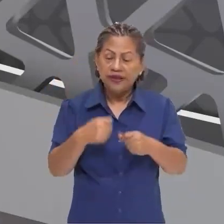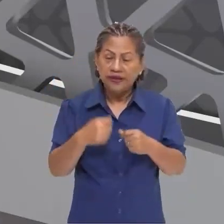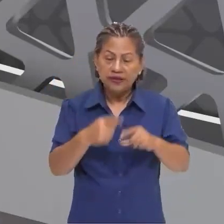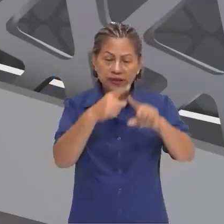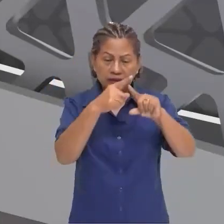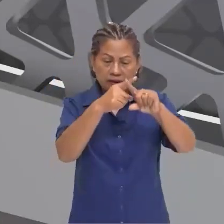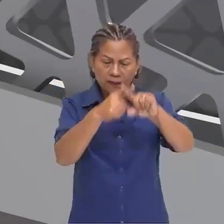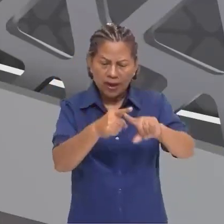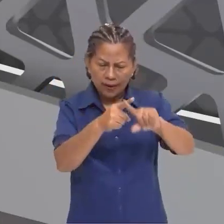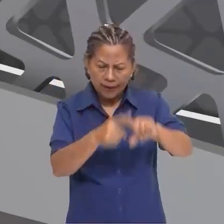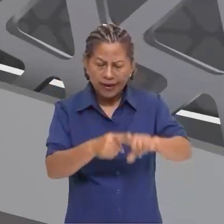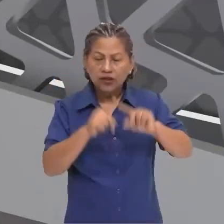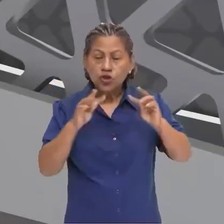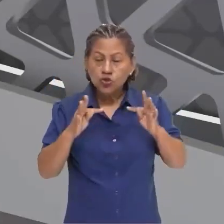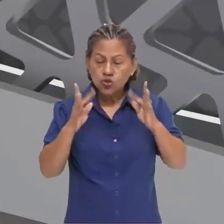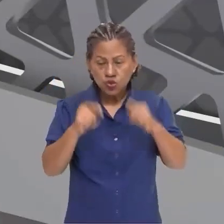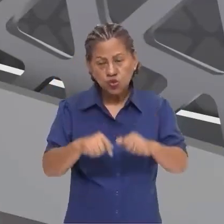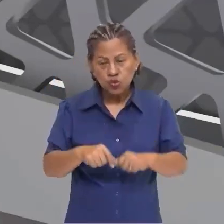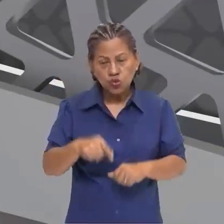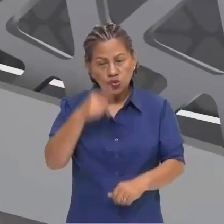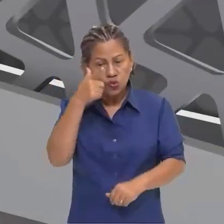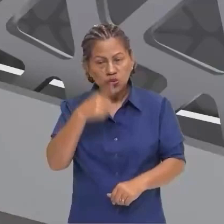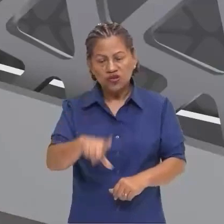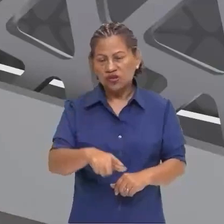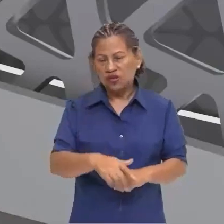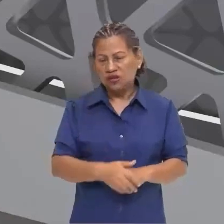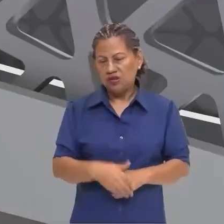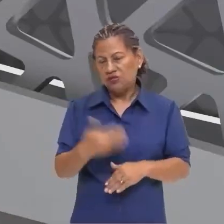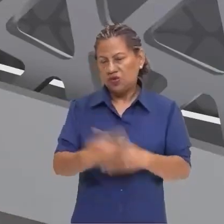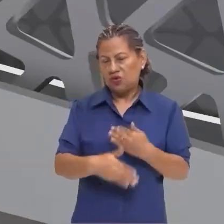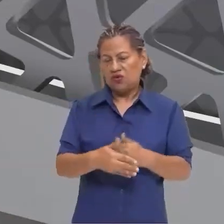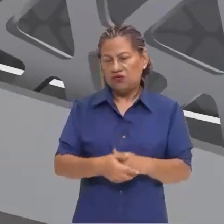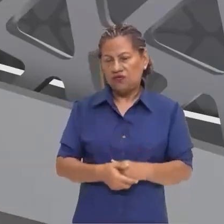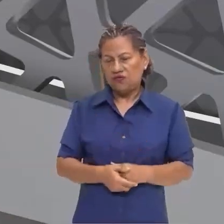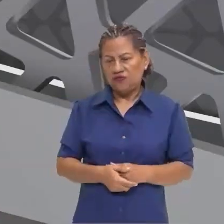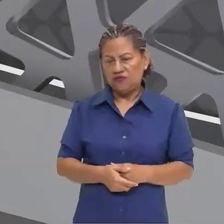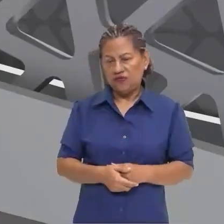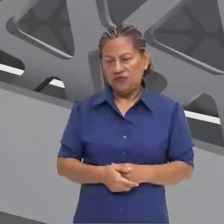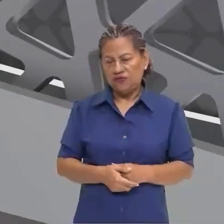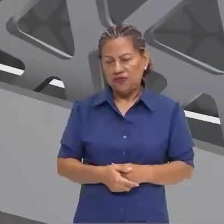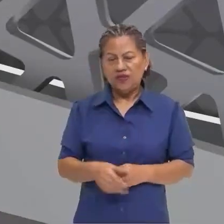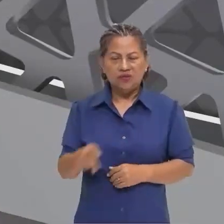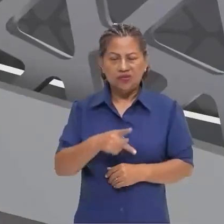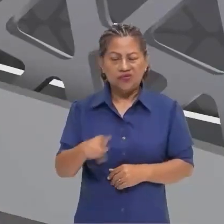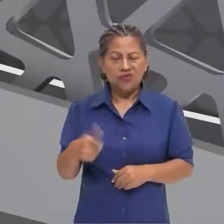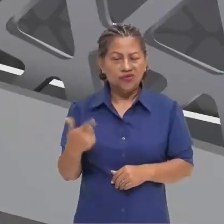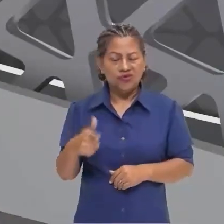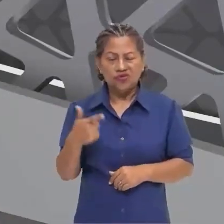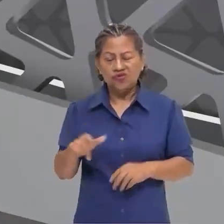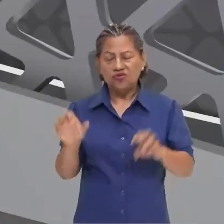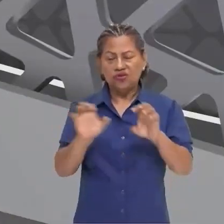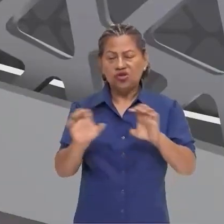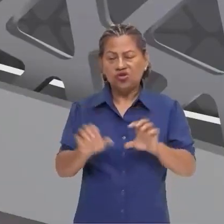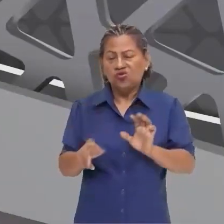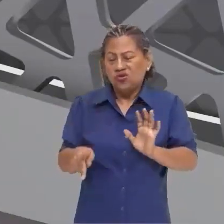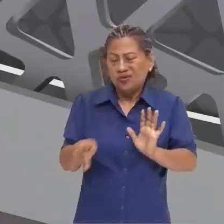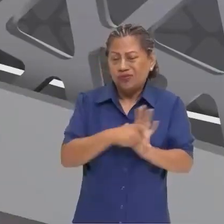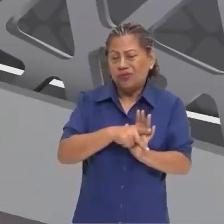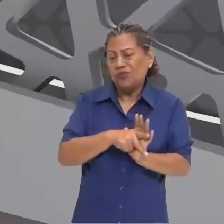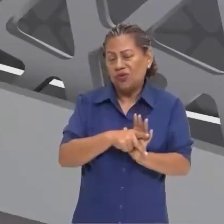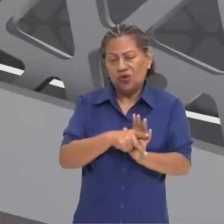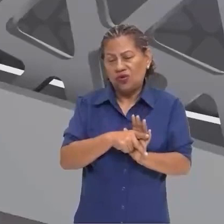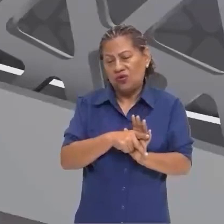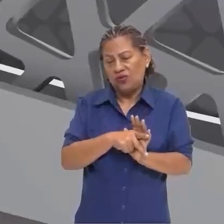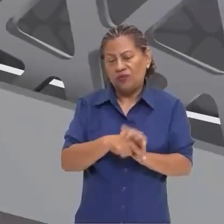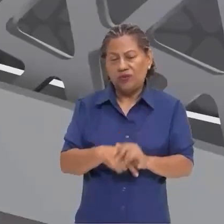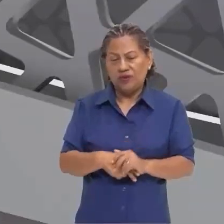seja, eles acertam a maioria das questões. E eu não tinha uma estrutura naquele momento para me dedicar para estudar para medicina ou